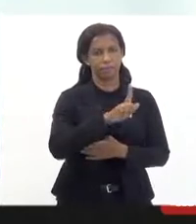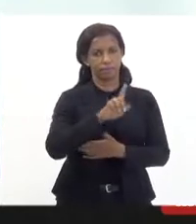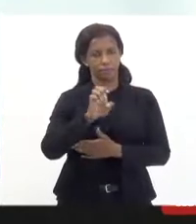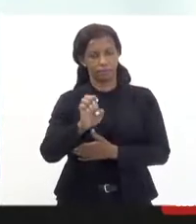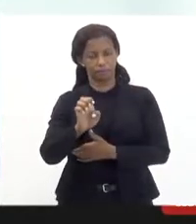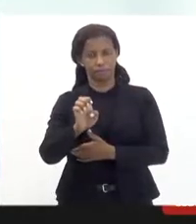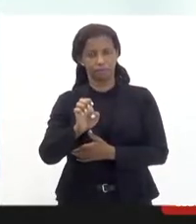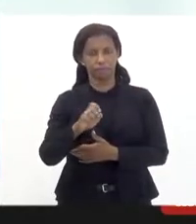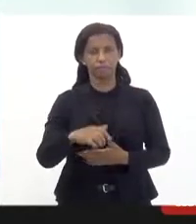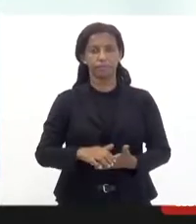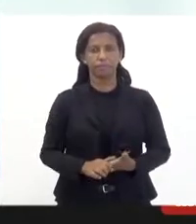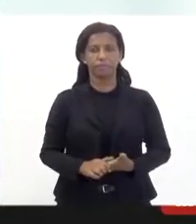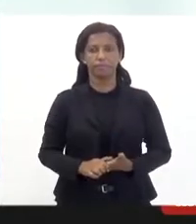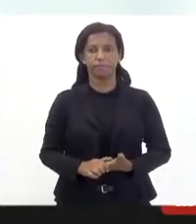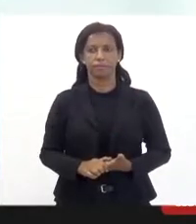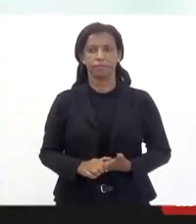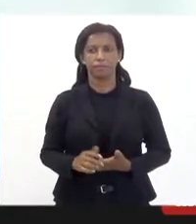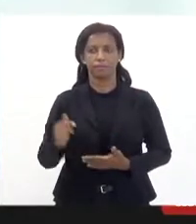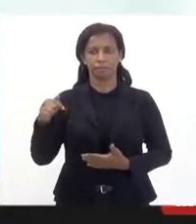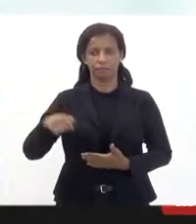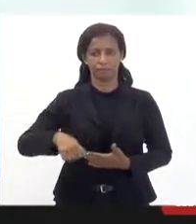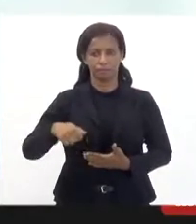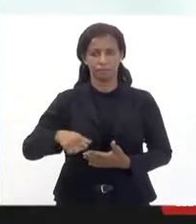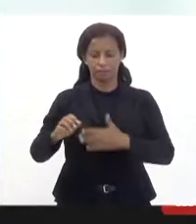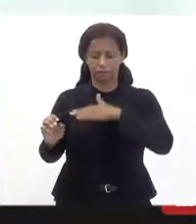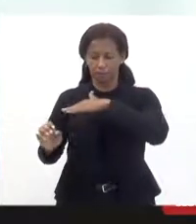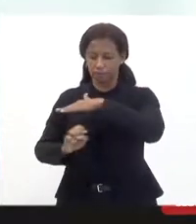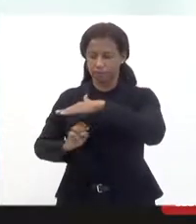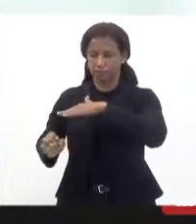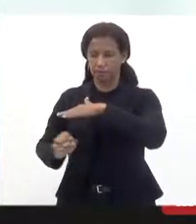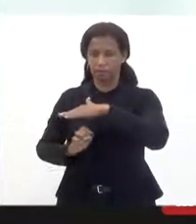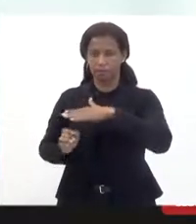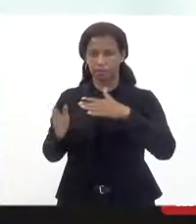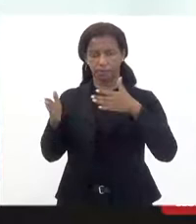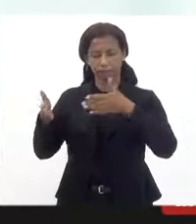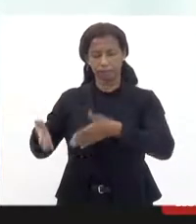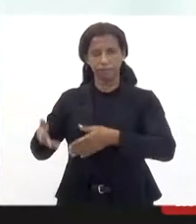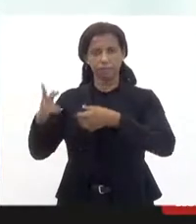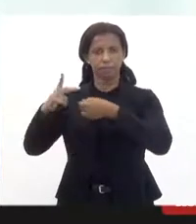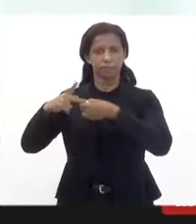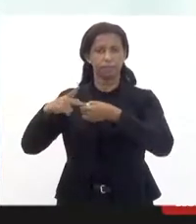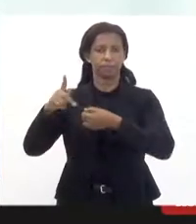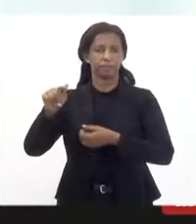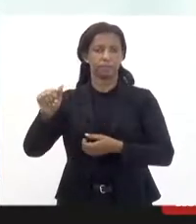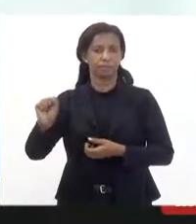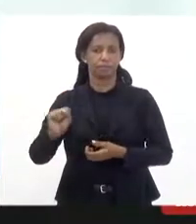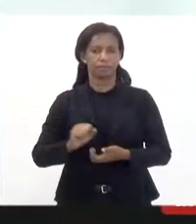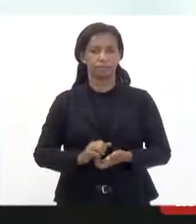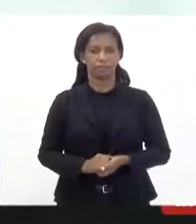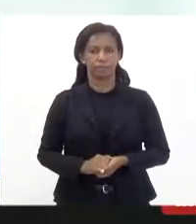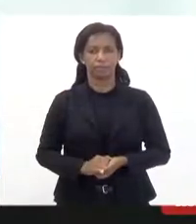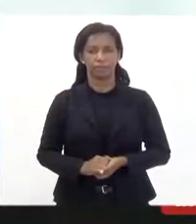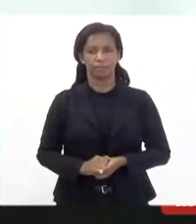Procuradoria-Geral do Estado e estas concessionárias, especificamente de petróleo e gás, né,